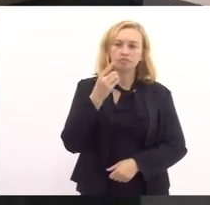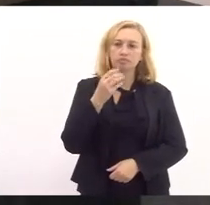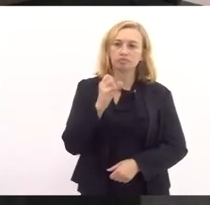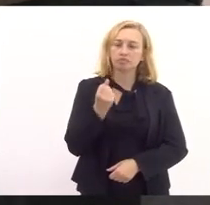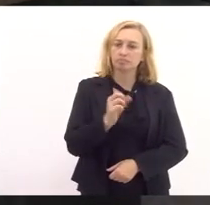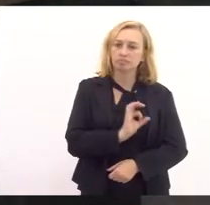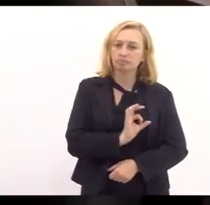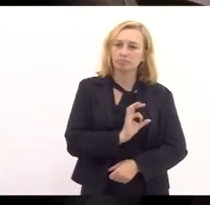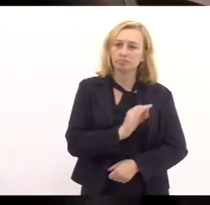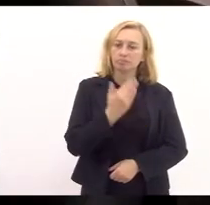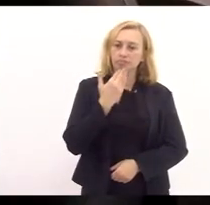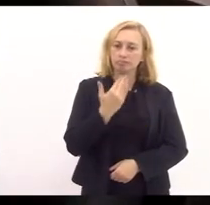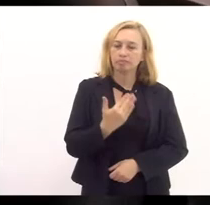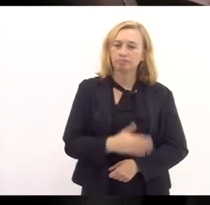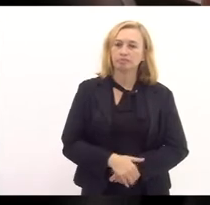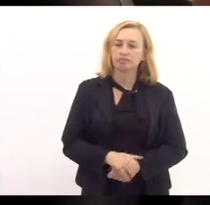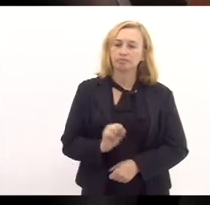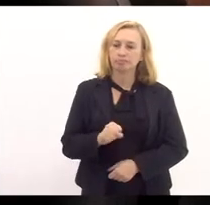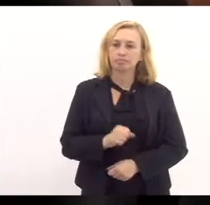Sim.